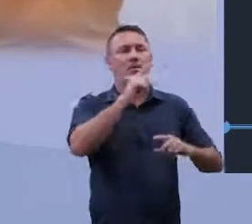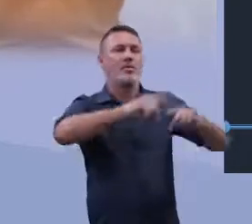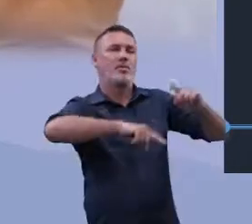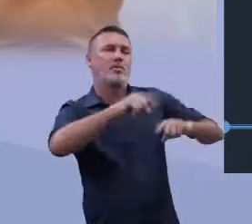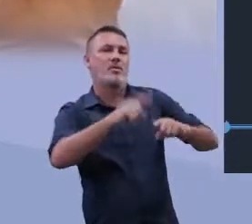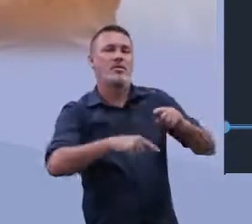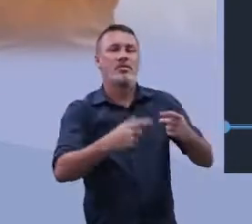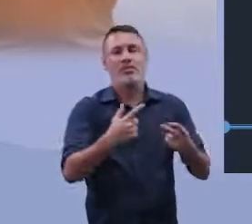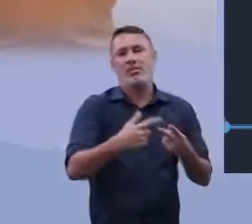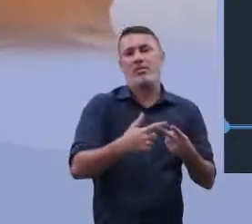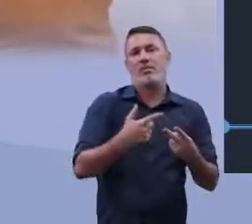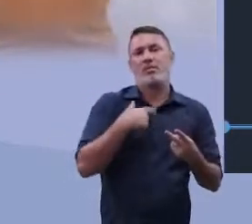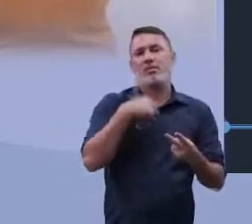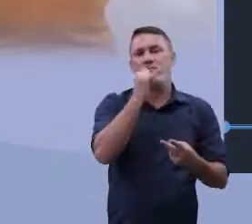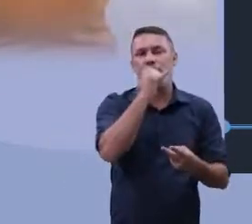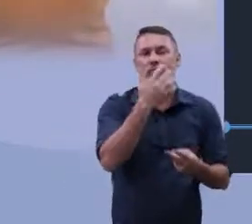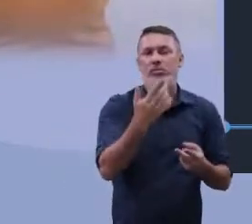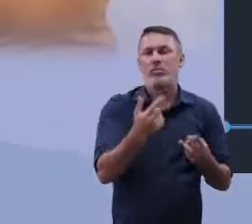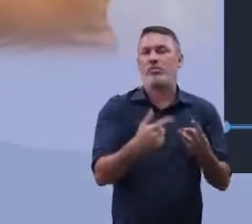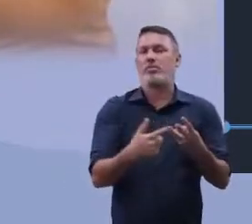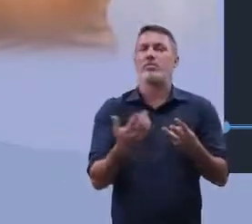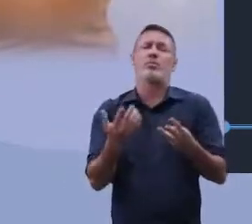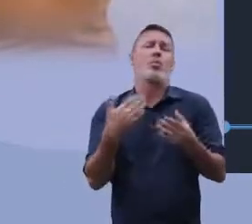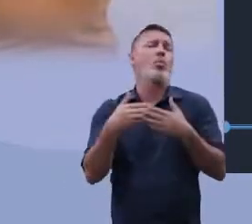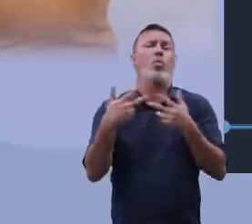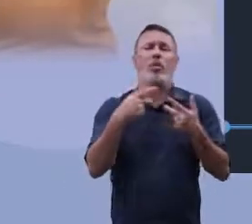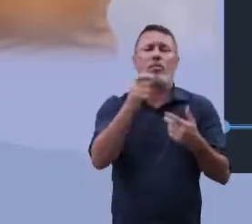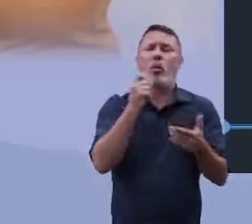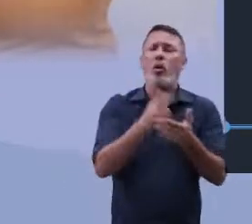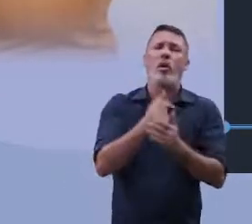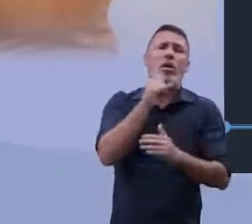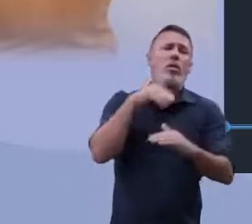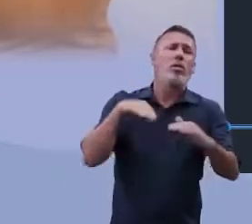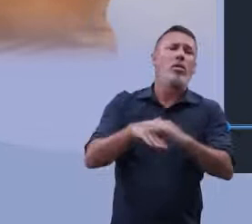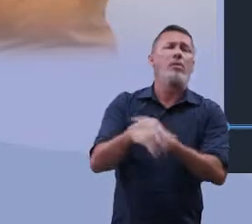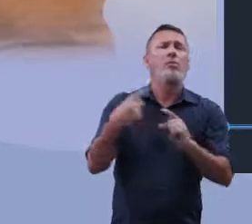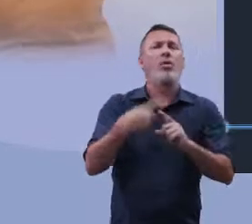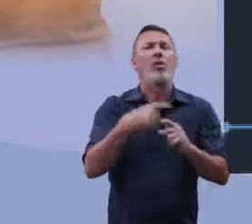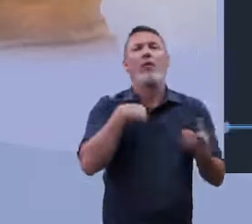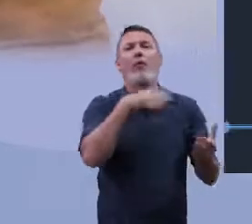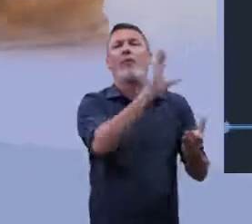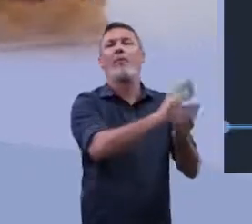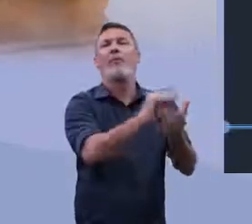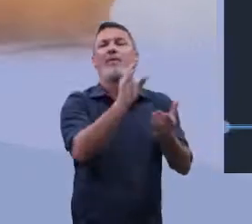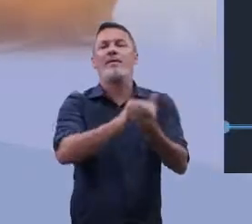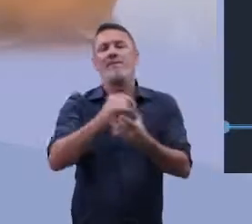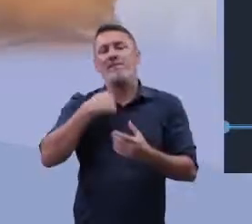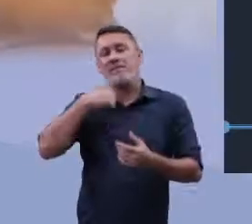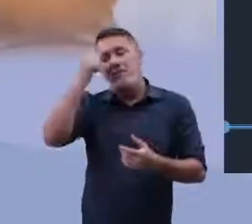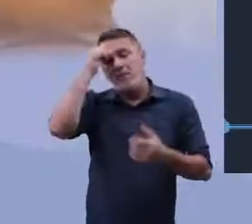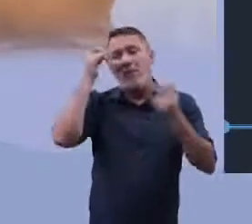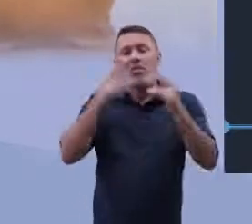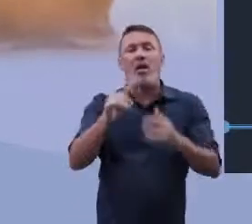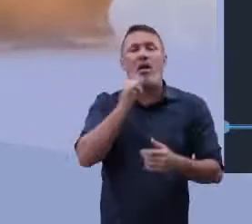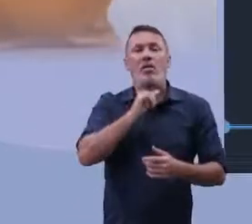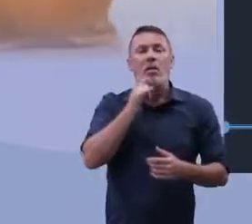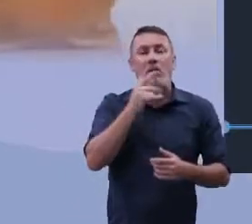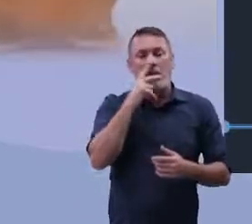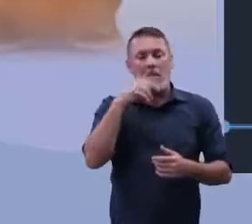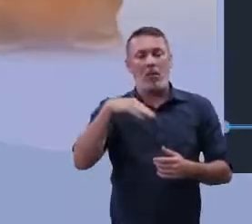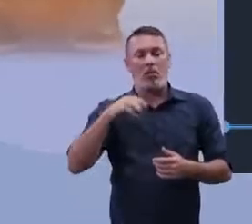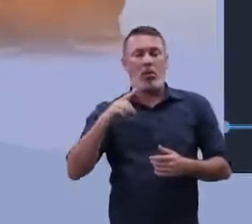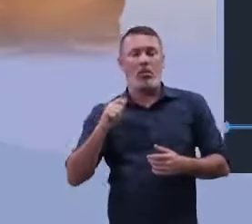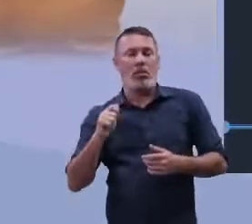é um eletrônico, às vezes é um aparelho, alguma coisa, mas você só comprou aquilo porque estava no dito